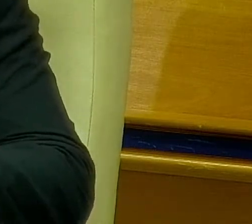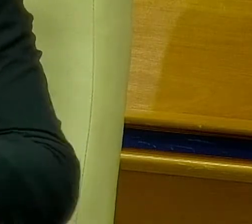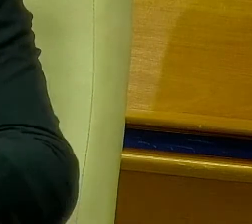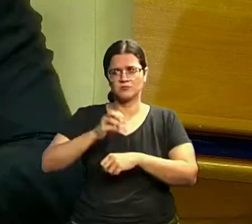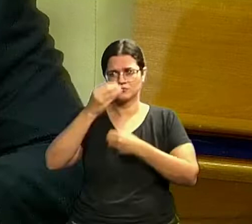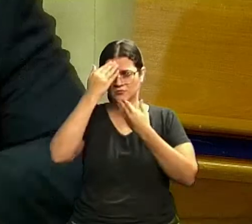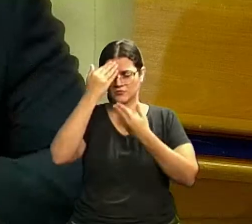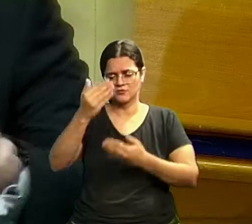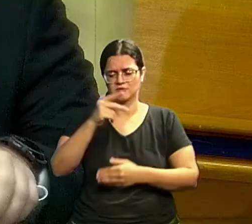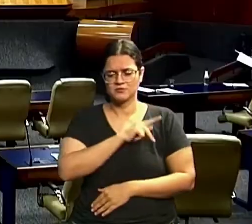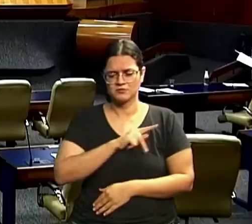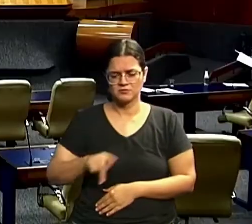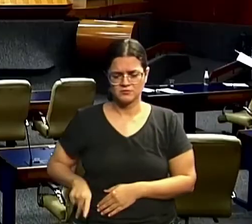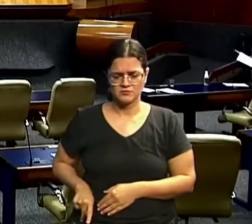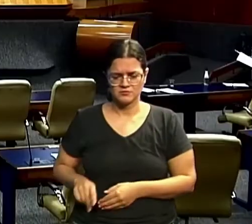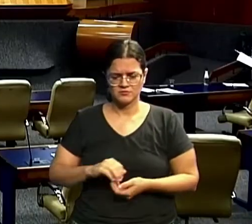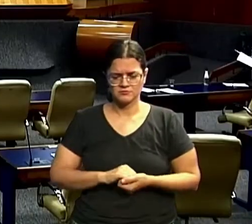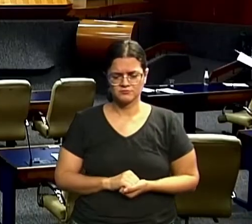Obrigado, presidente.